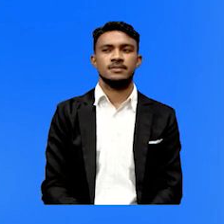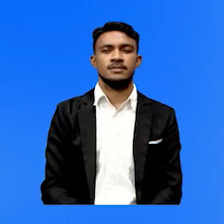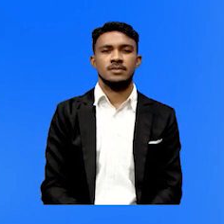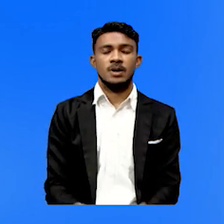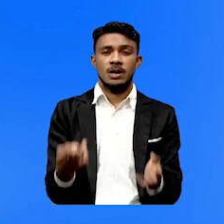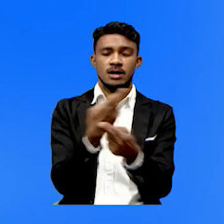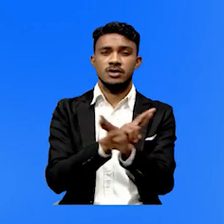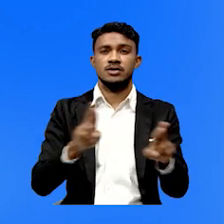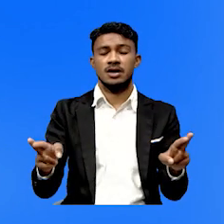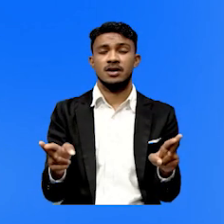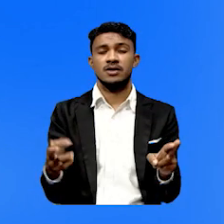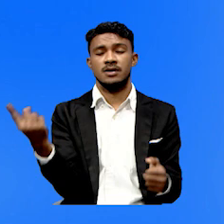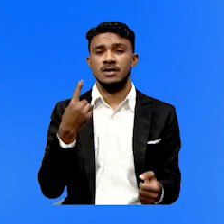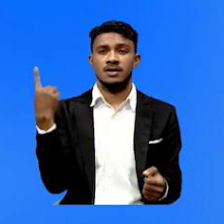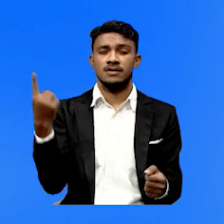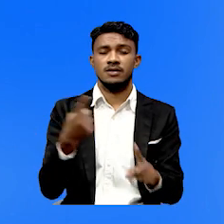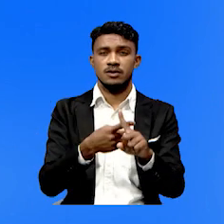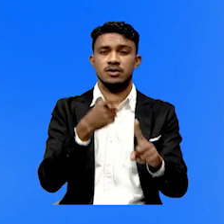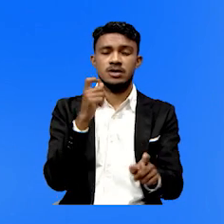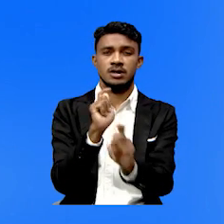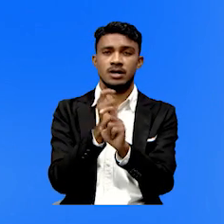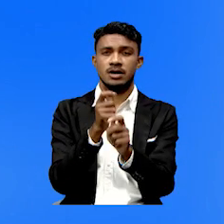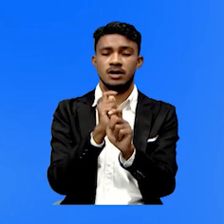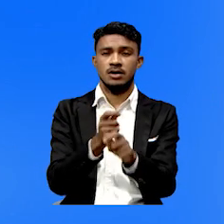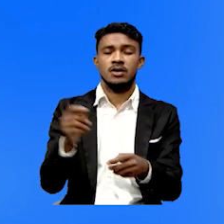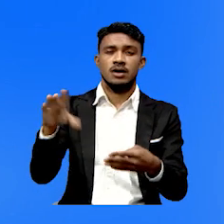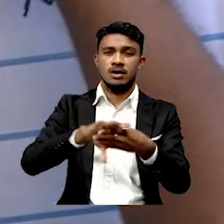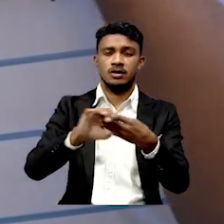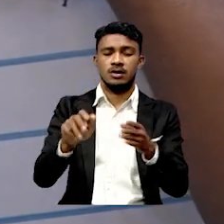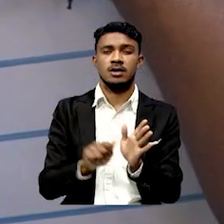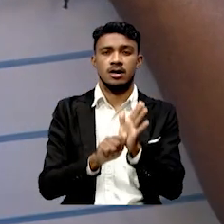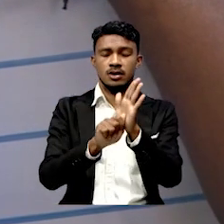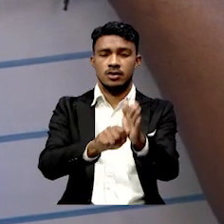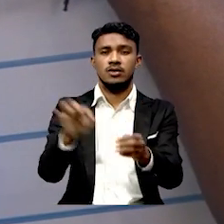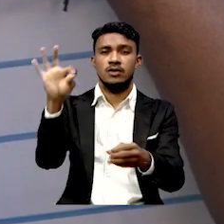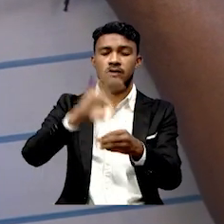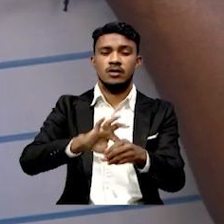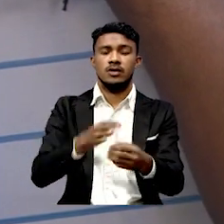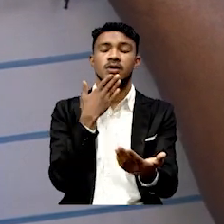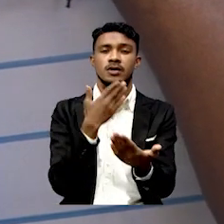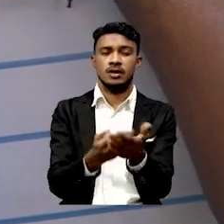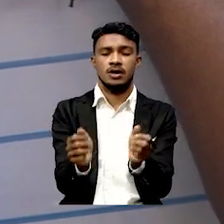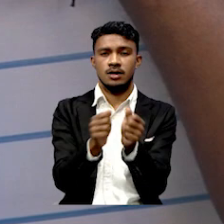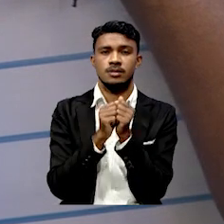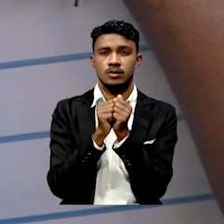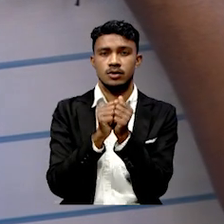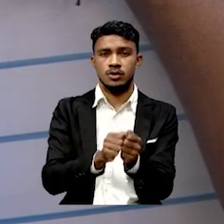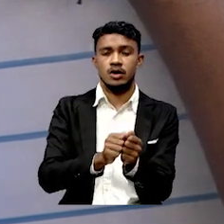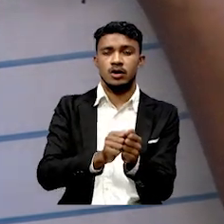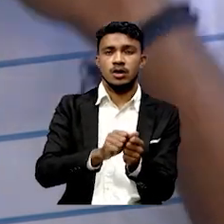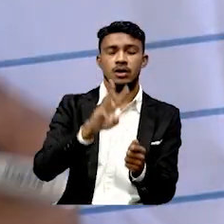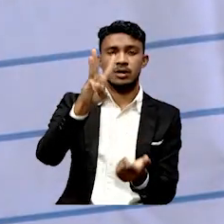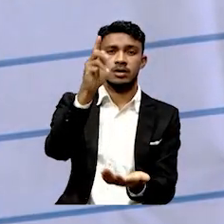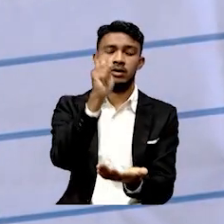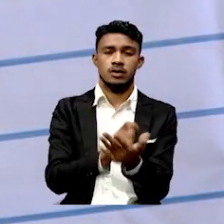Resultado provisório, Rússia Secretaria Técnico Administração Eleitoral, hatudo voto válido, hamutu krihun atus nen toru nulu